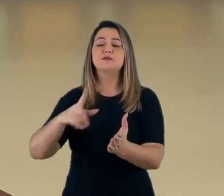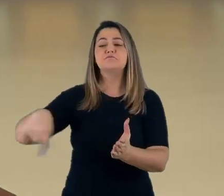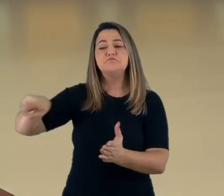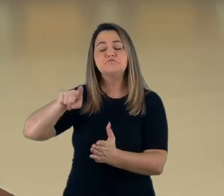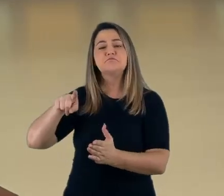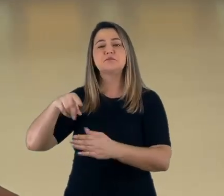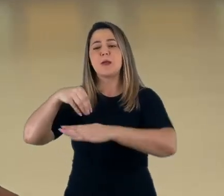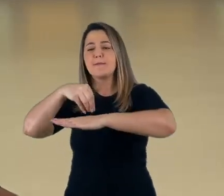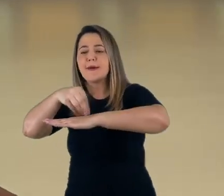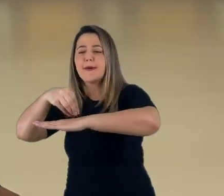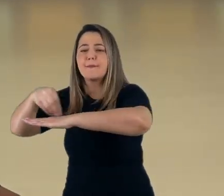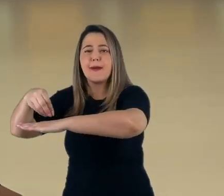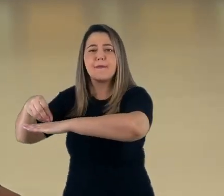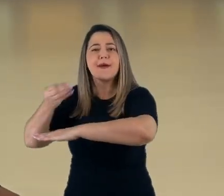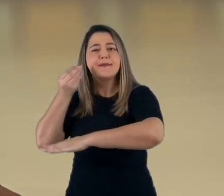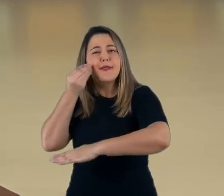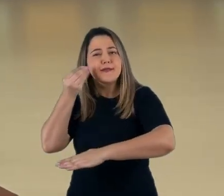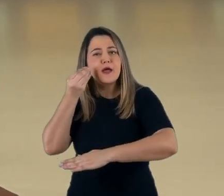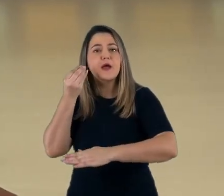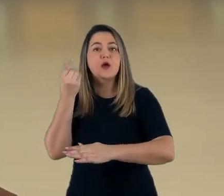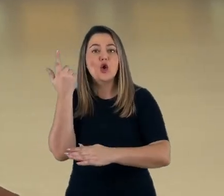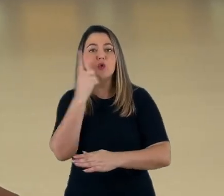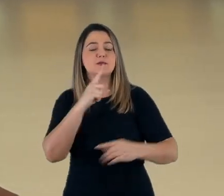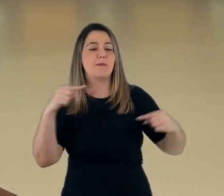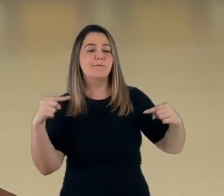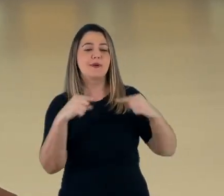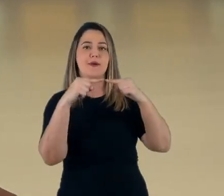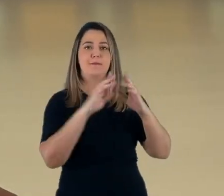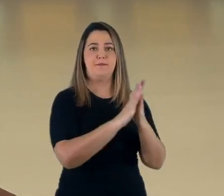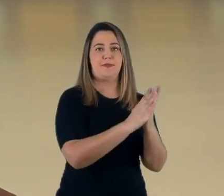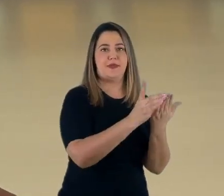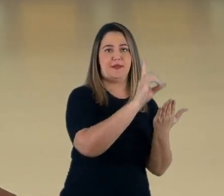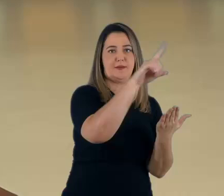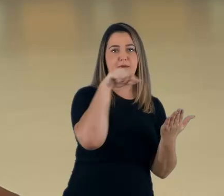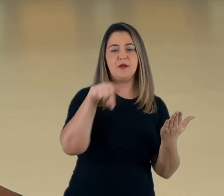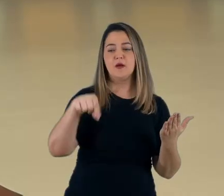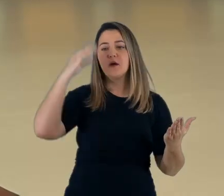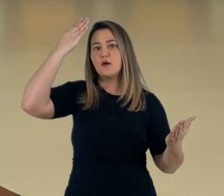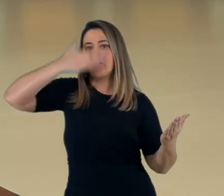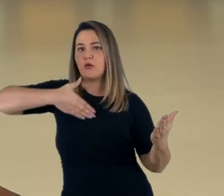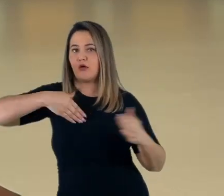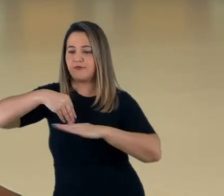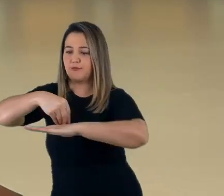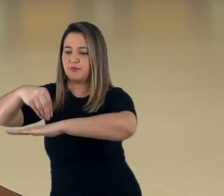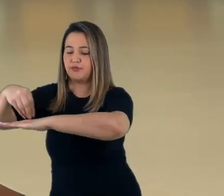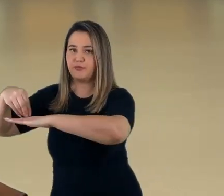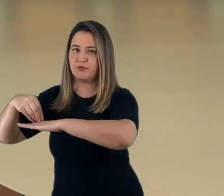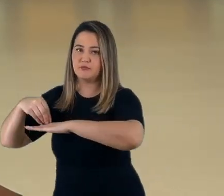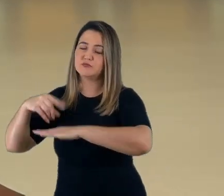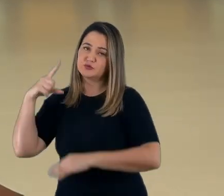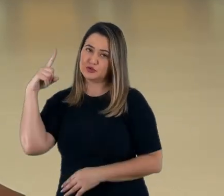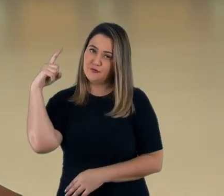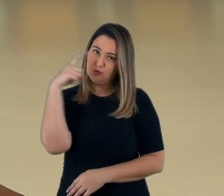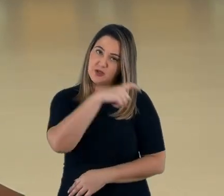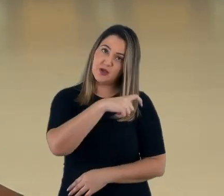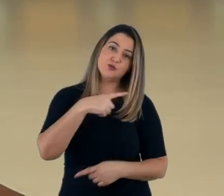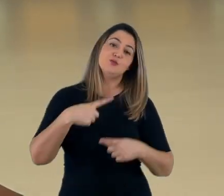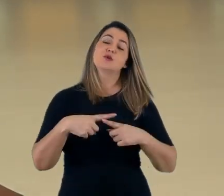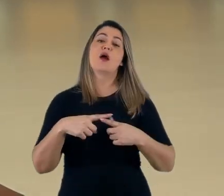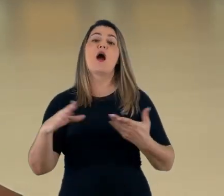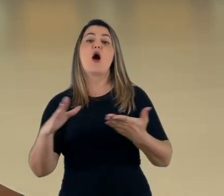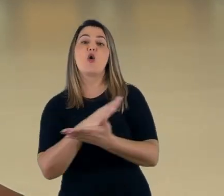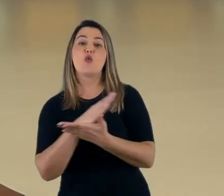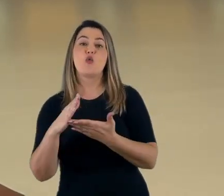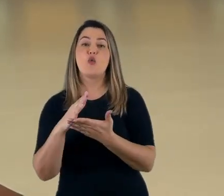feitos para harmonizar a história secular com o registro bíblico. A dificuldade era agravada pelo fato de que